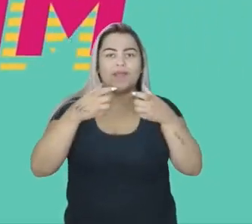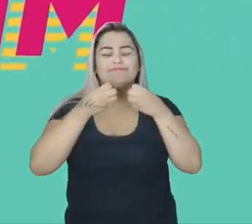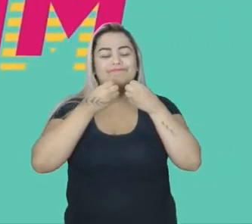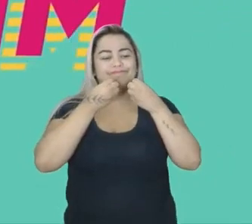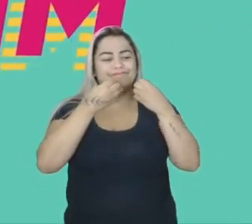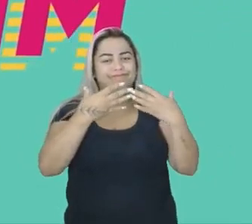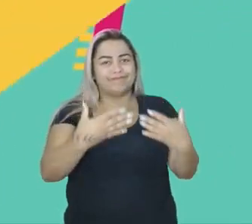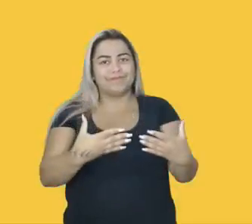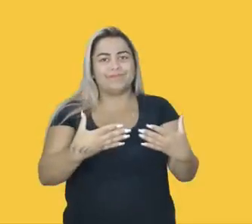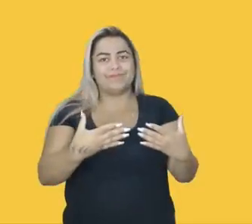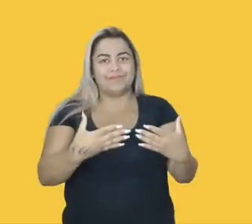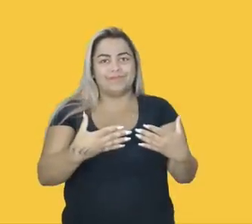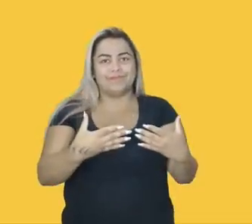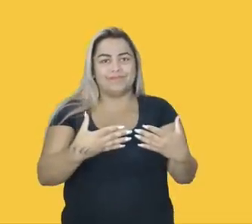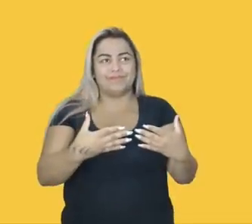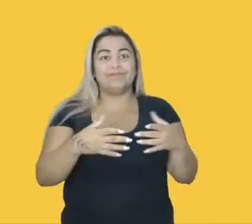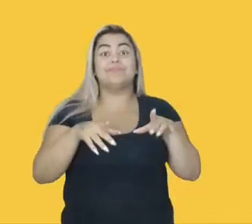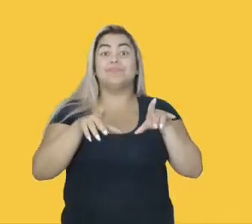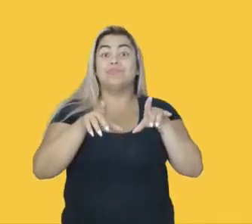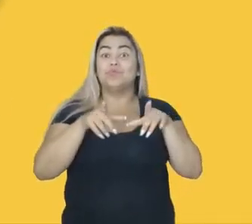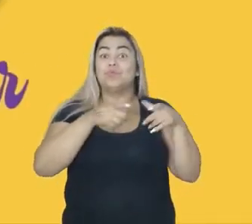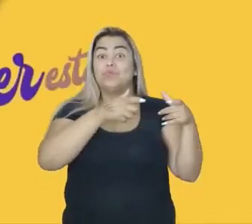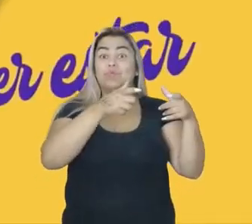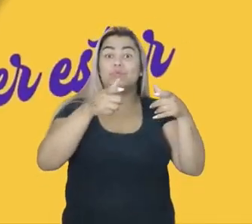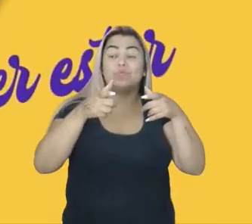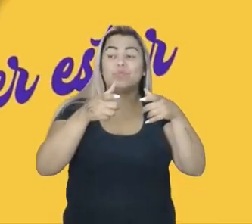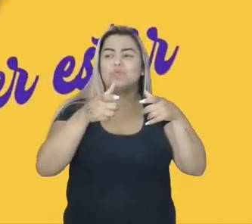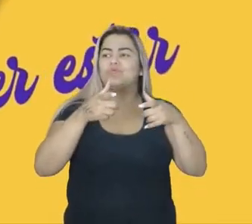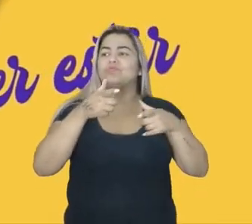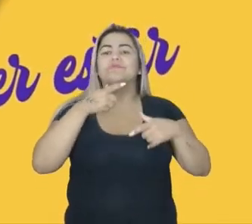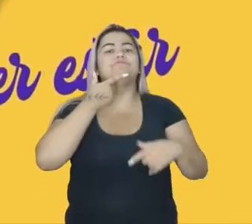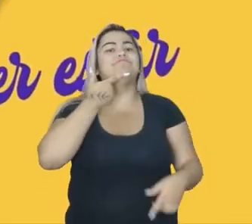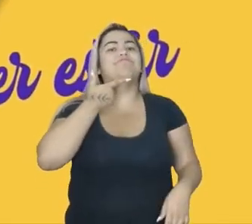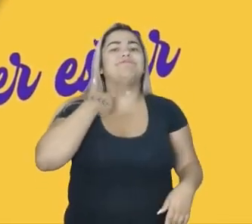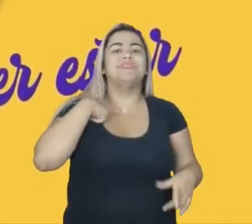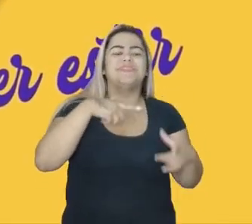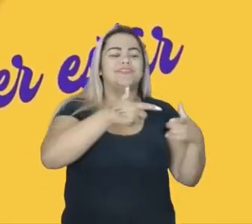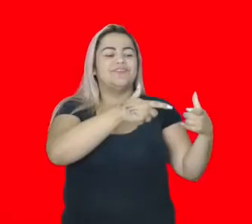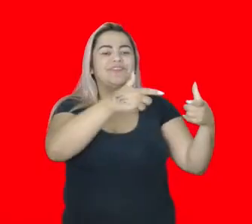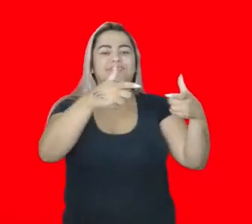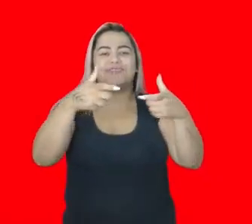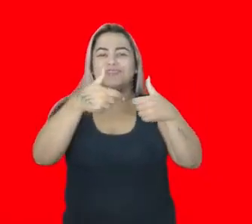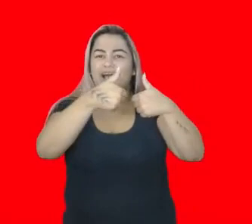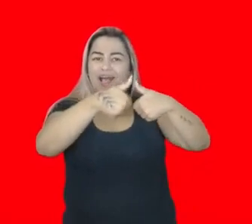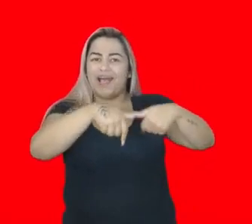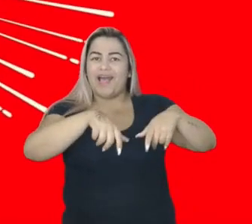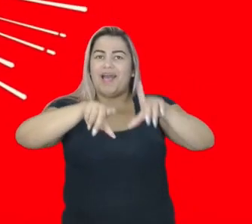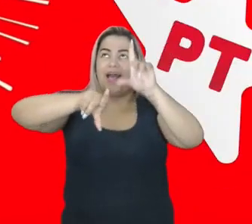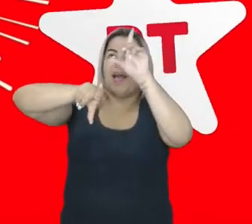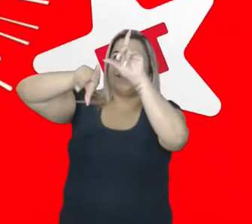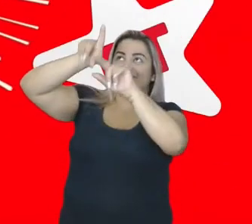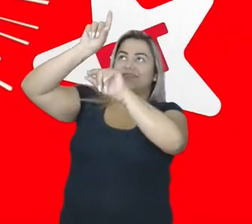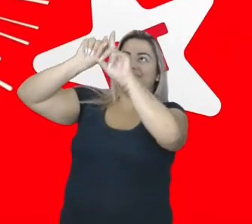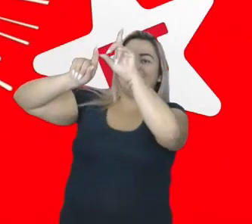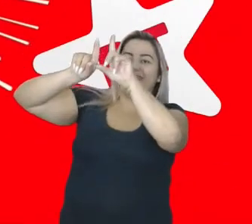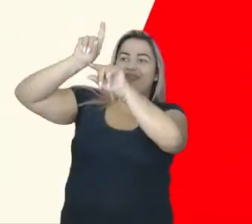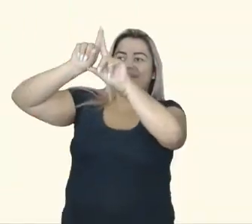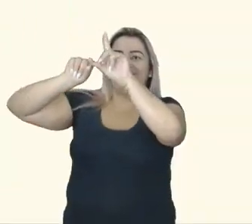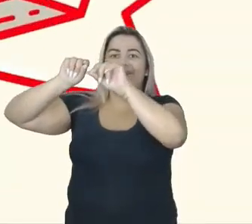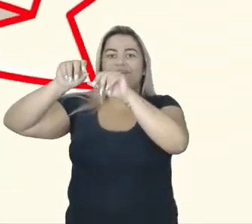que é bom pra mim é onde eu quiser estar. A estrela ainda